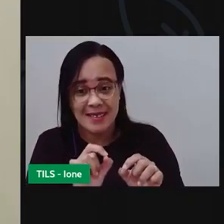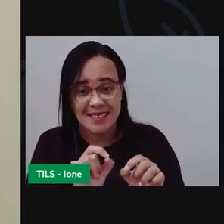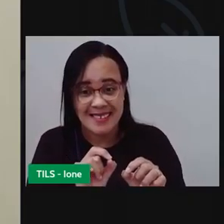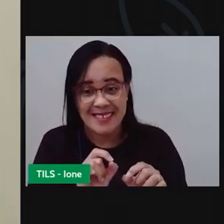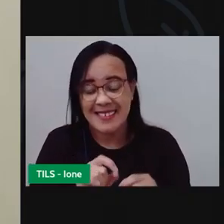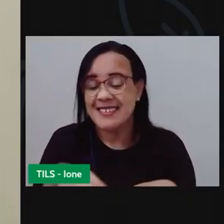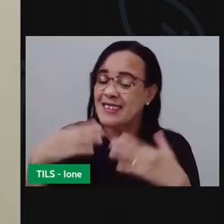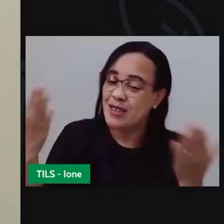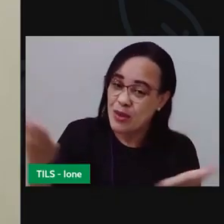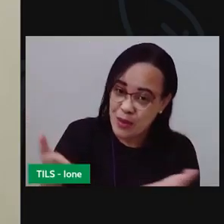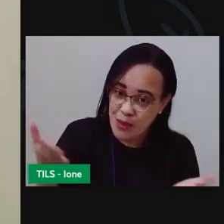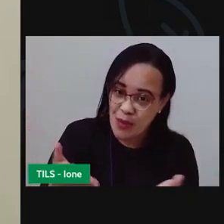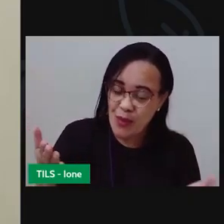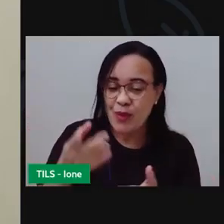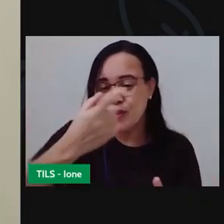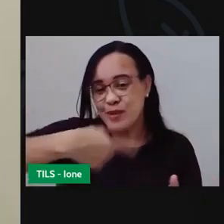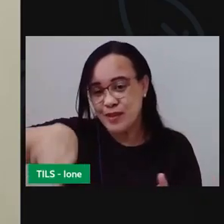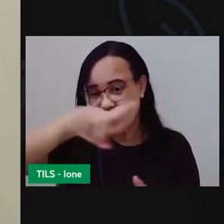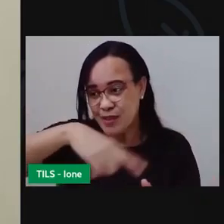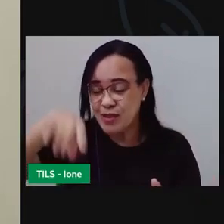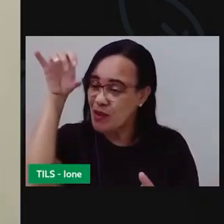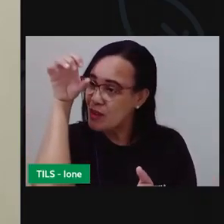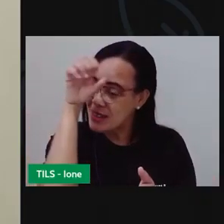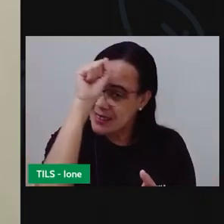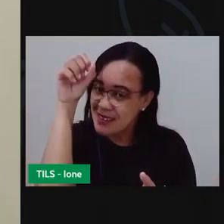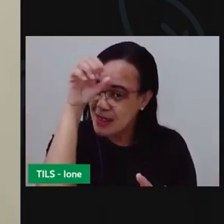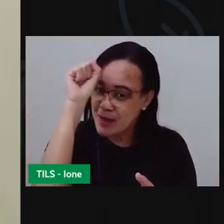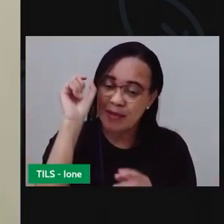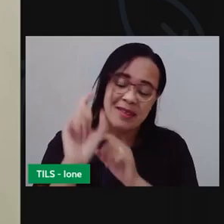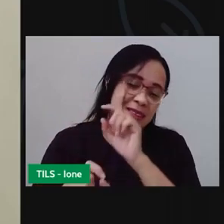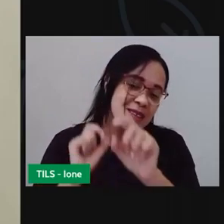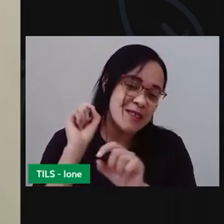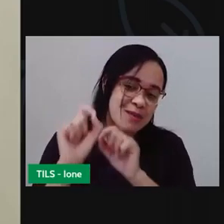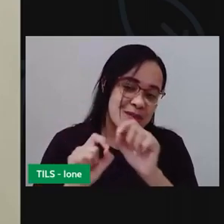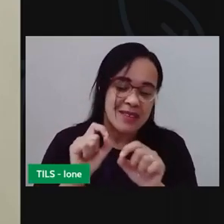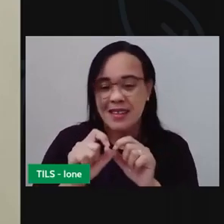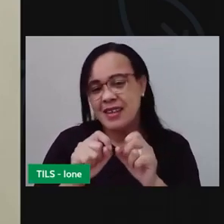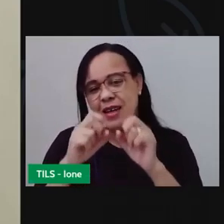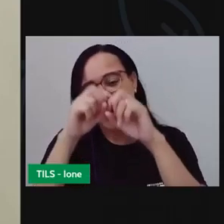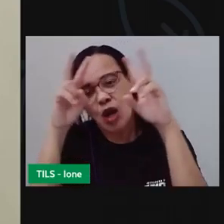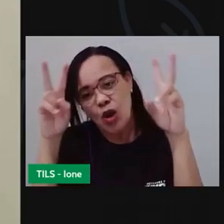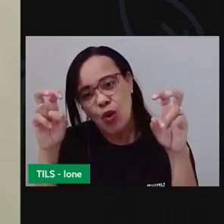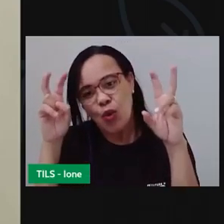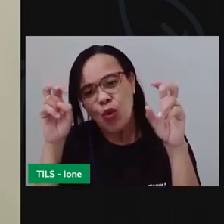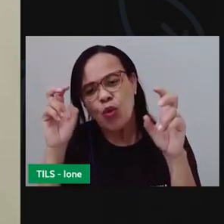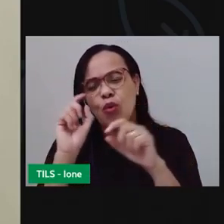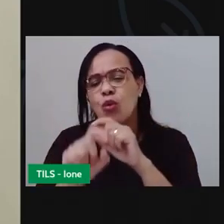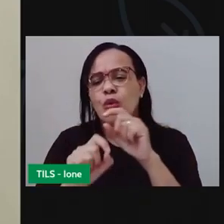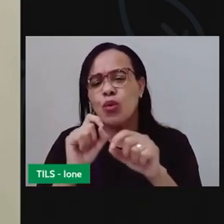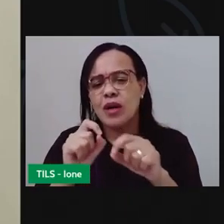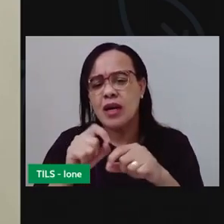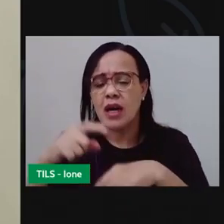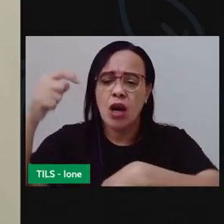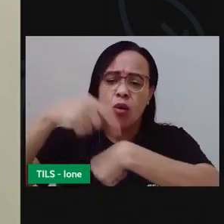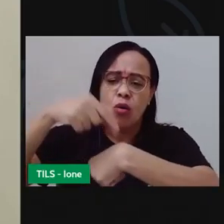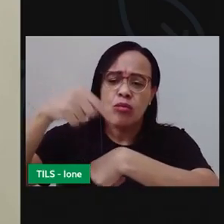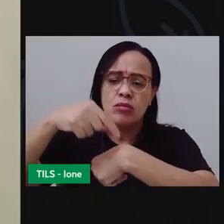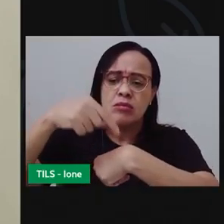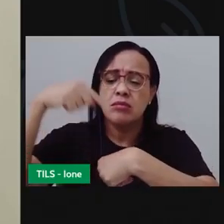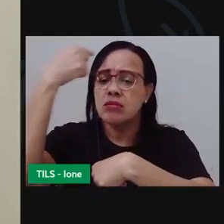Nessa aula de hoje, a gente aprendeu sobre o tempo de decomposição